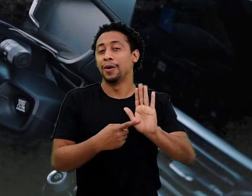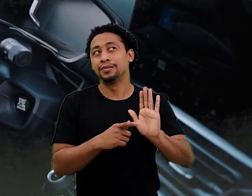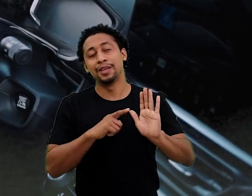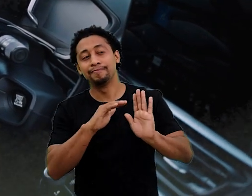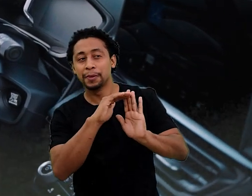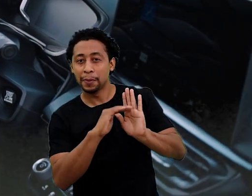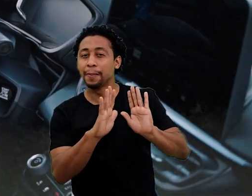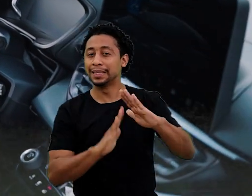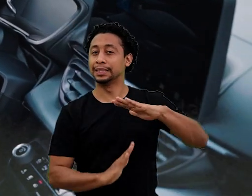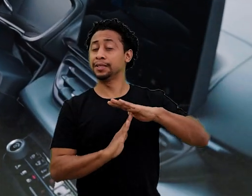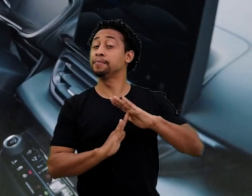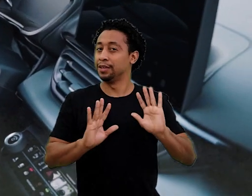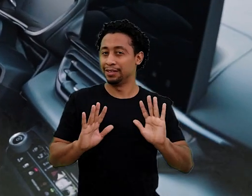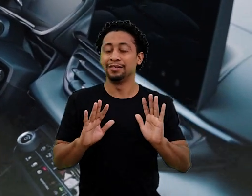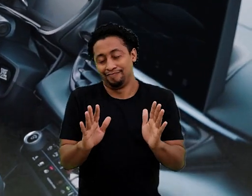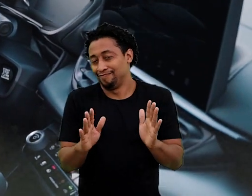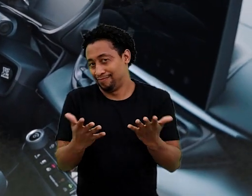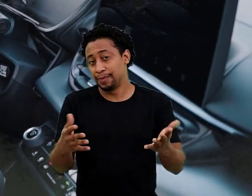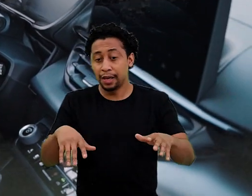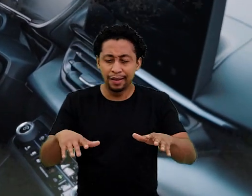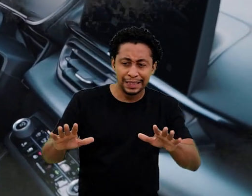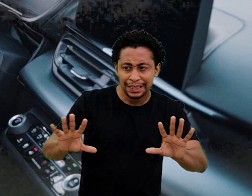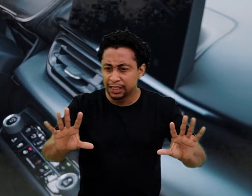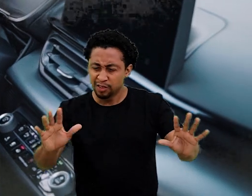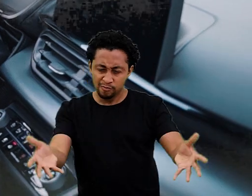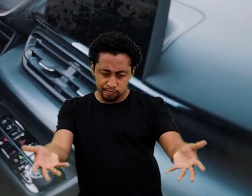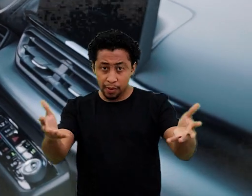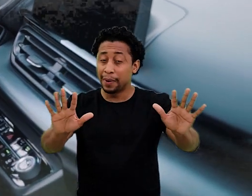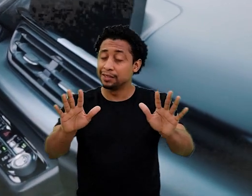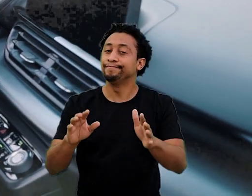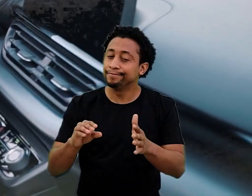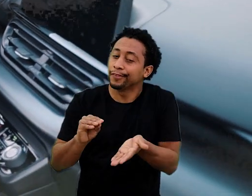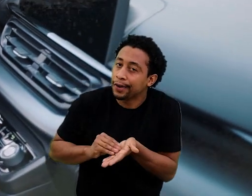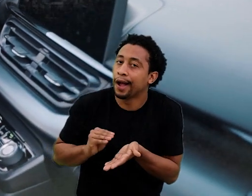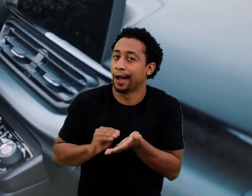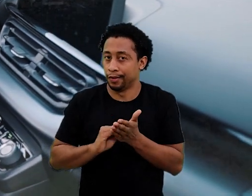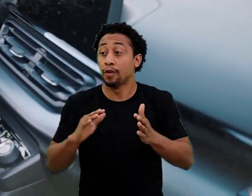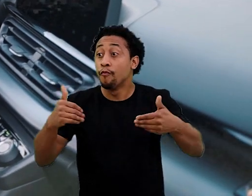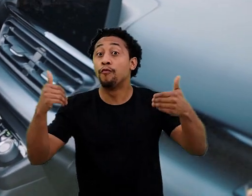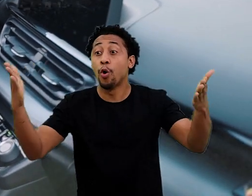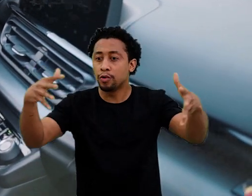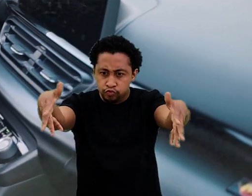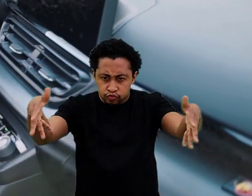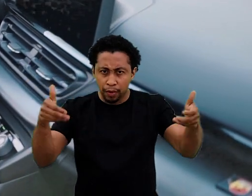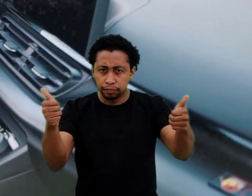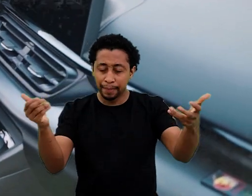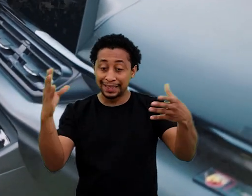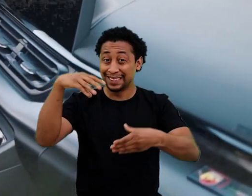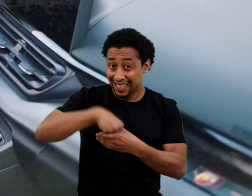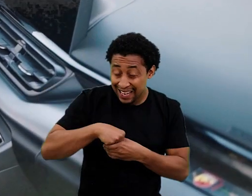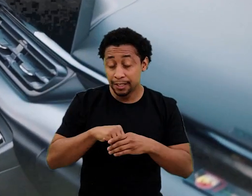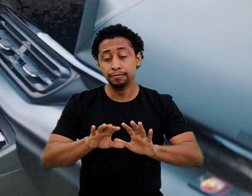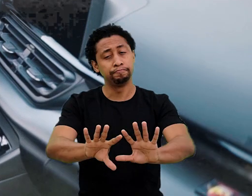chamar de um cobertor curto, né? Então a Fiat trouxe toda essa percepção de luxo aí para a parte de fora, mas se a gente estivesse falando de uma cabine extremamente luxuosa, que